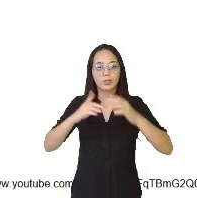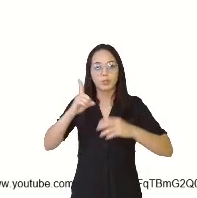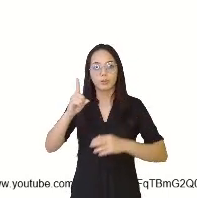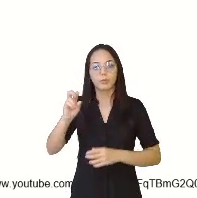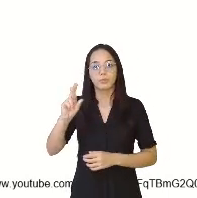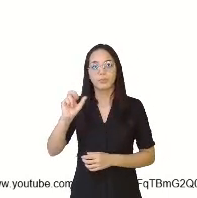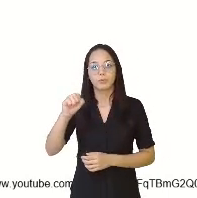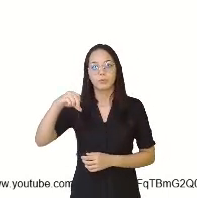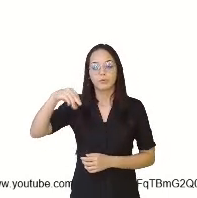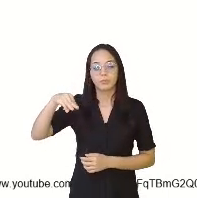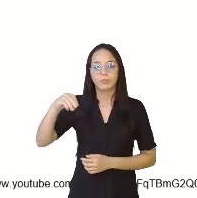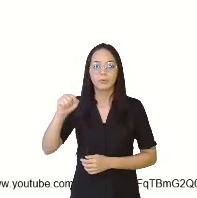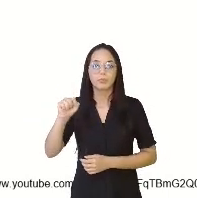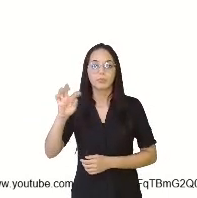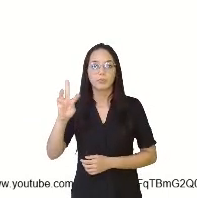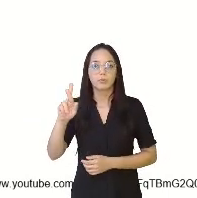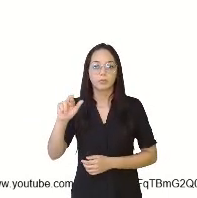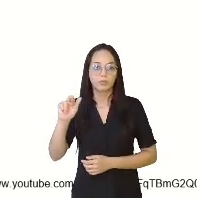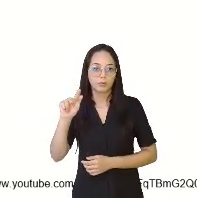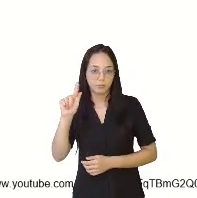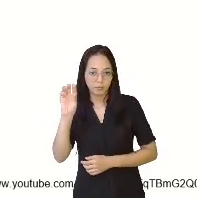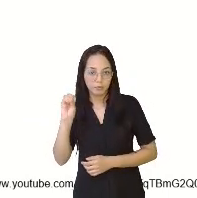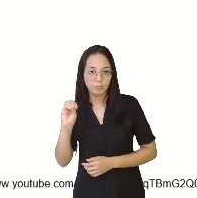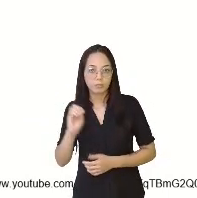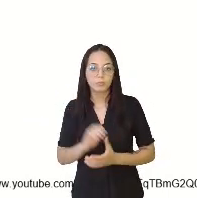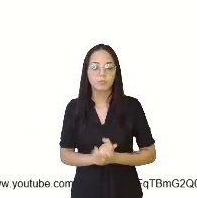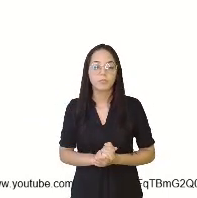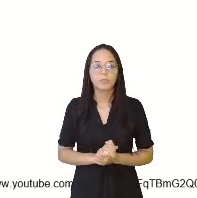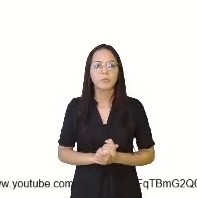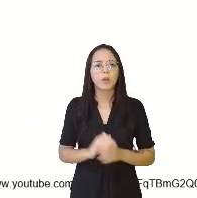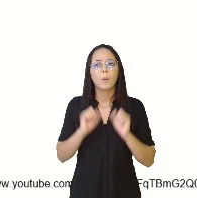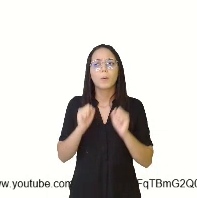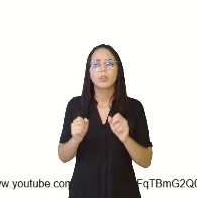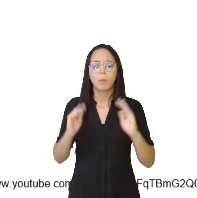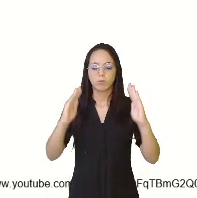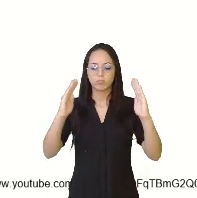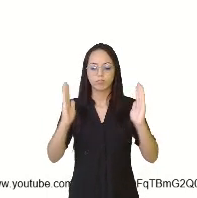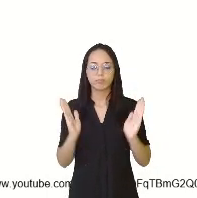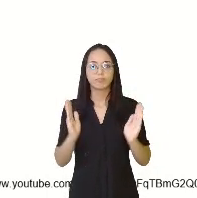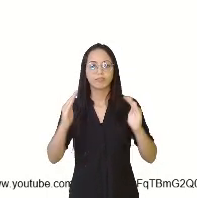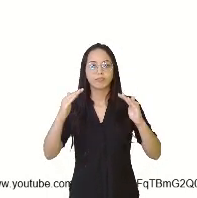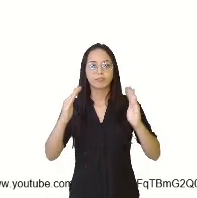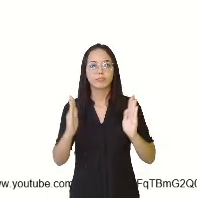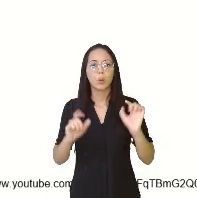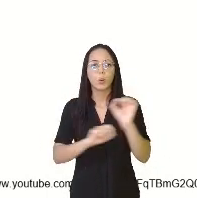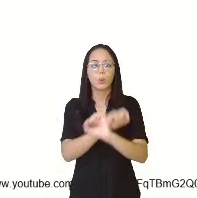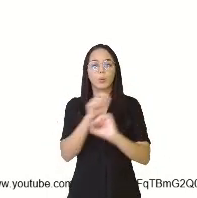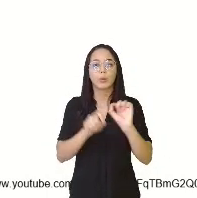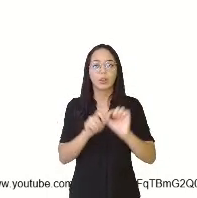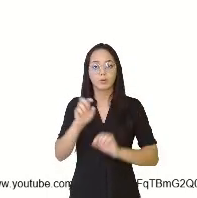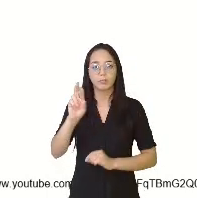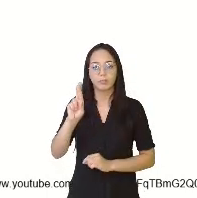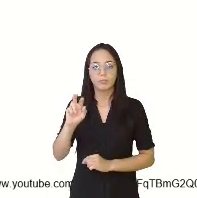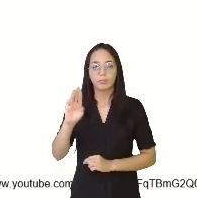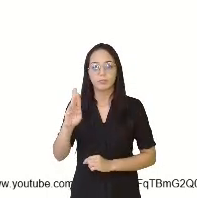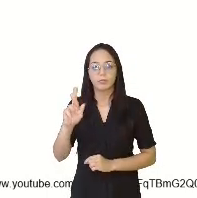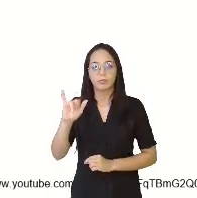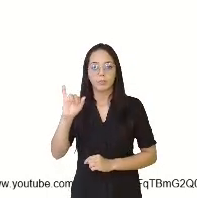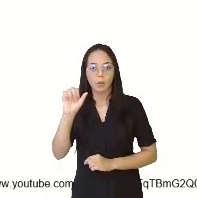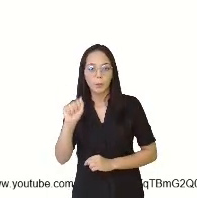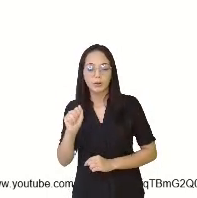vamos conhecer um pouquinho mais sobre Maria Clara Machado. Observe aí entre parênteses também a rubrica, ou seja, é